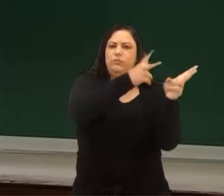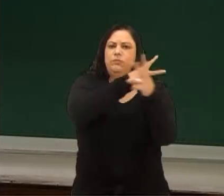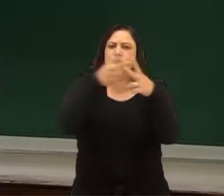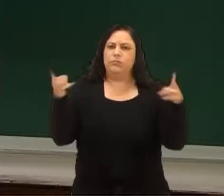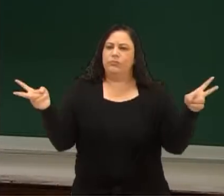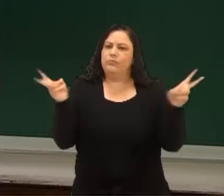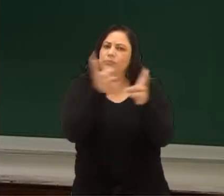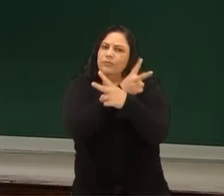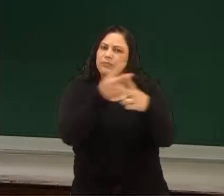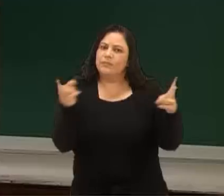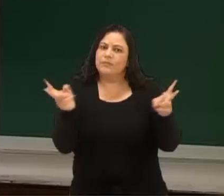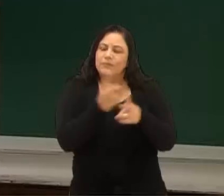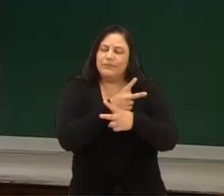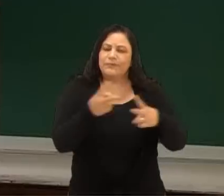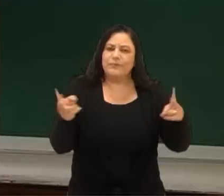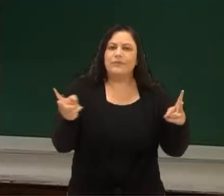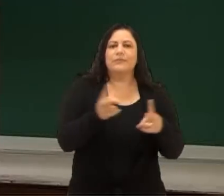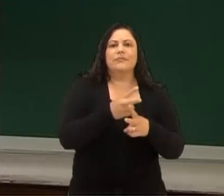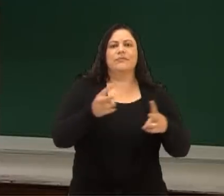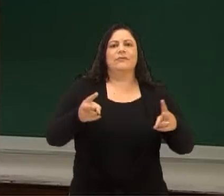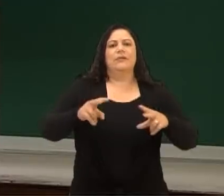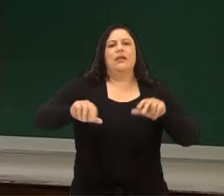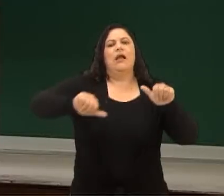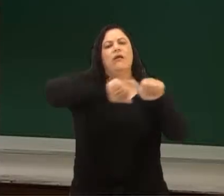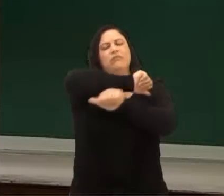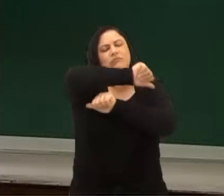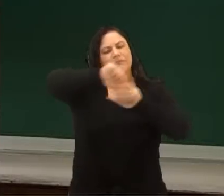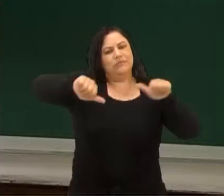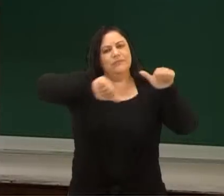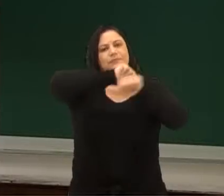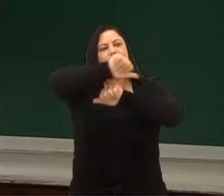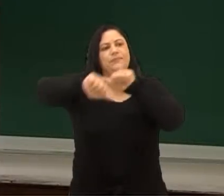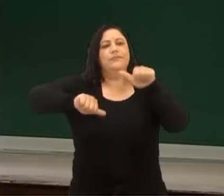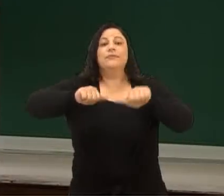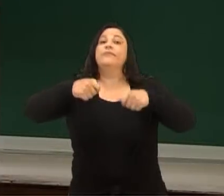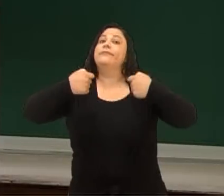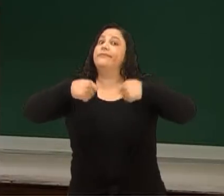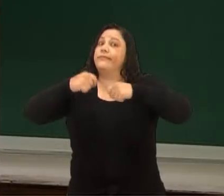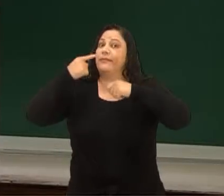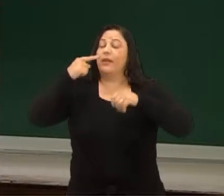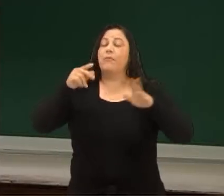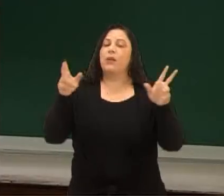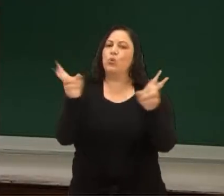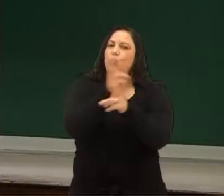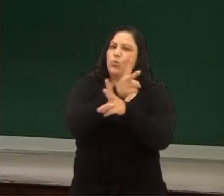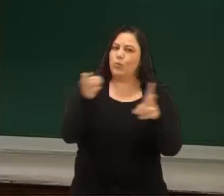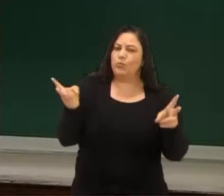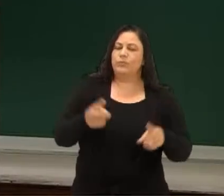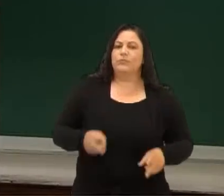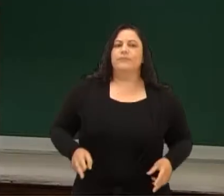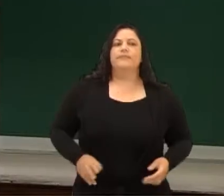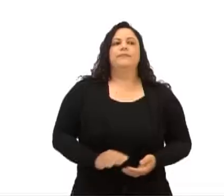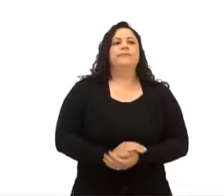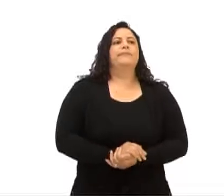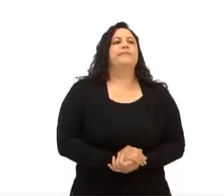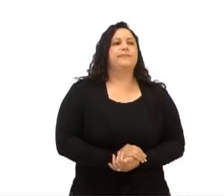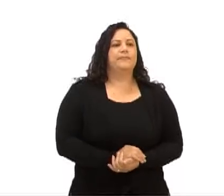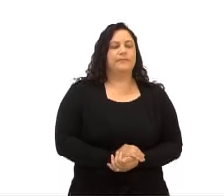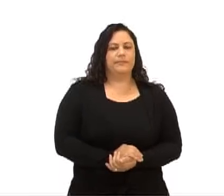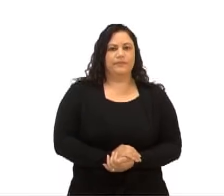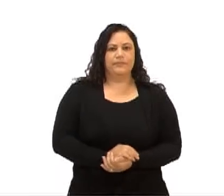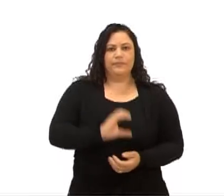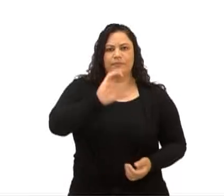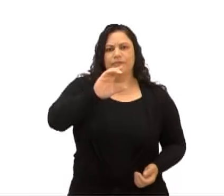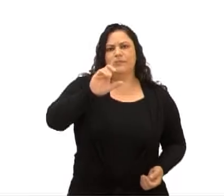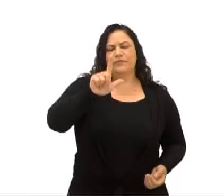condições atmosféricas que variam, fazem a variação do tempo, dependem da movimentação das massas de ar.